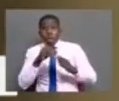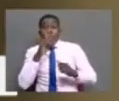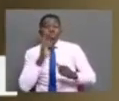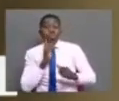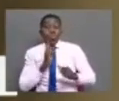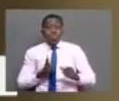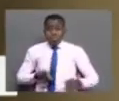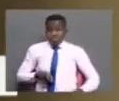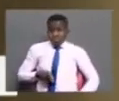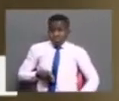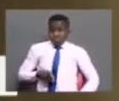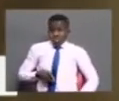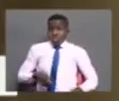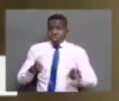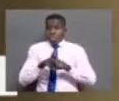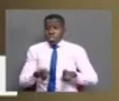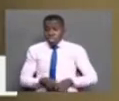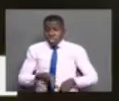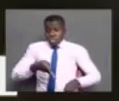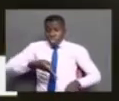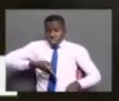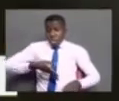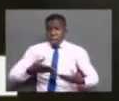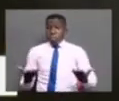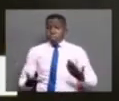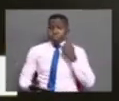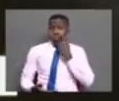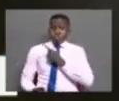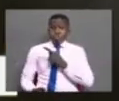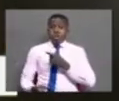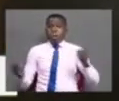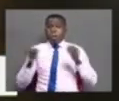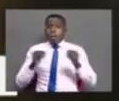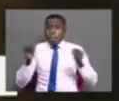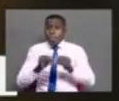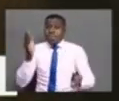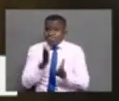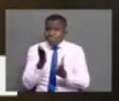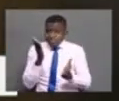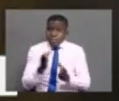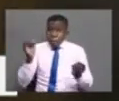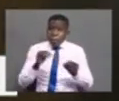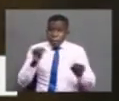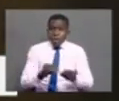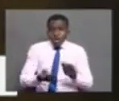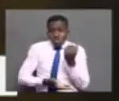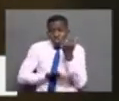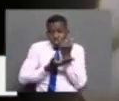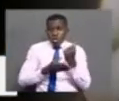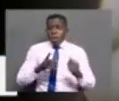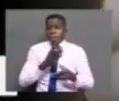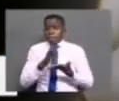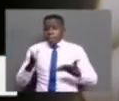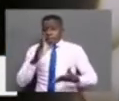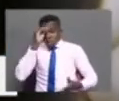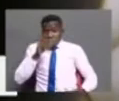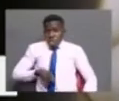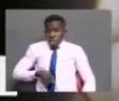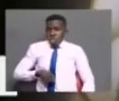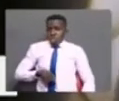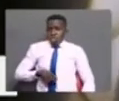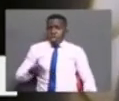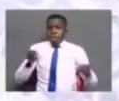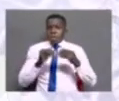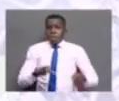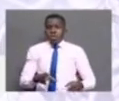dois sexos mas o masculino parece estar melhor desenvolvido e quando pergunto